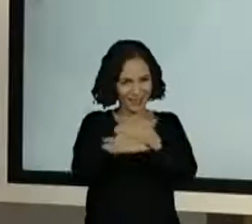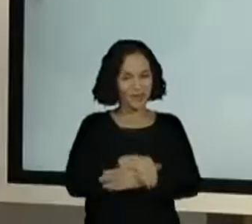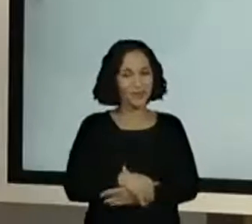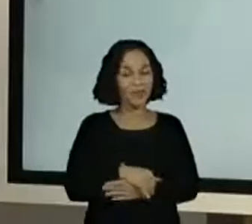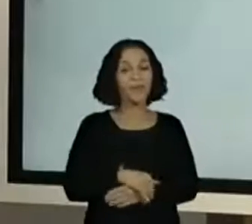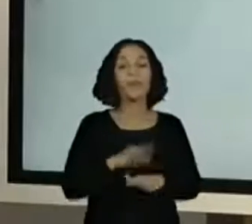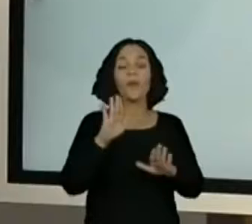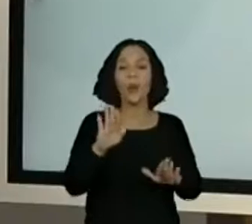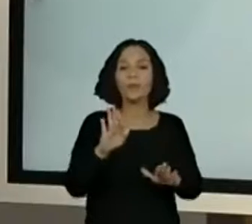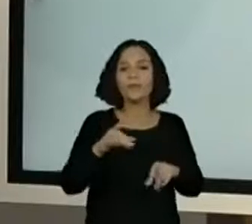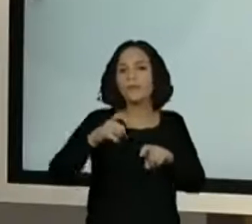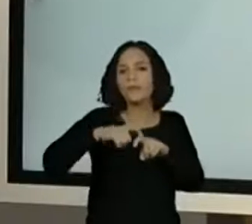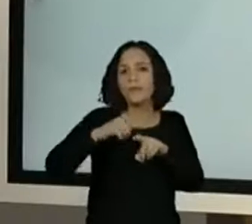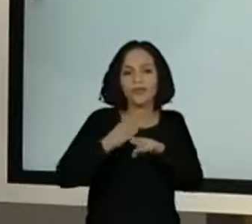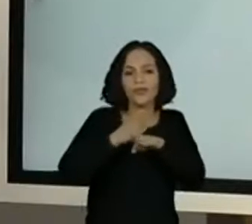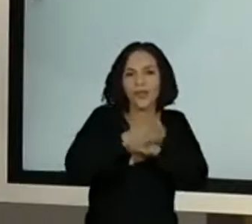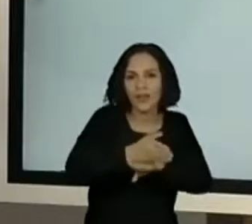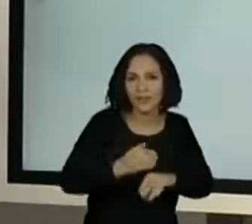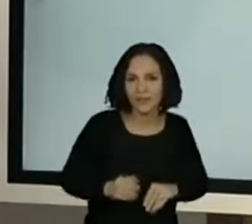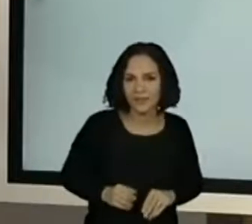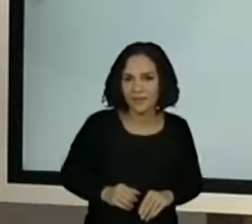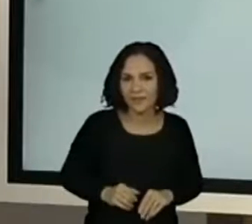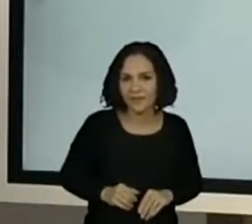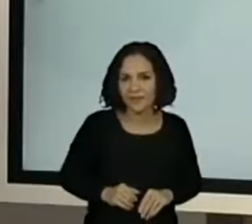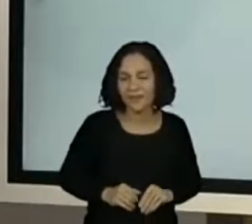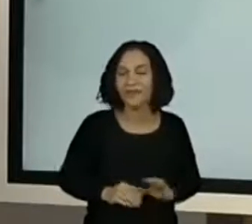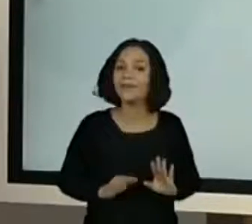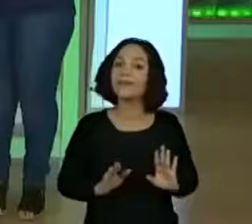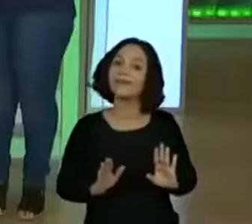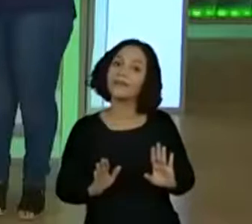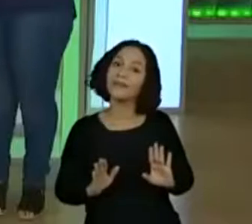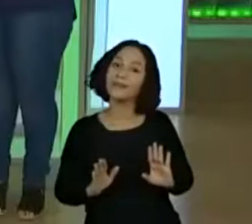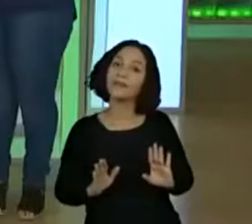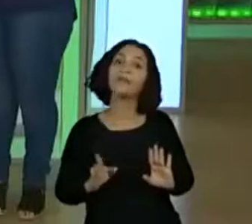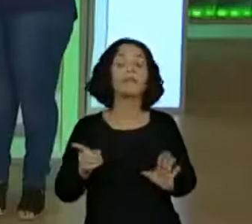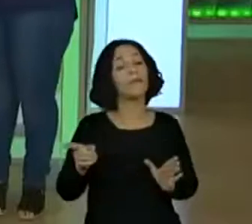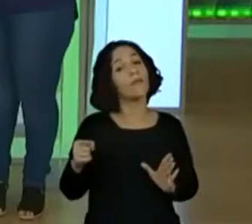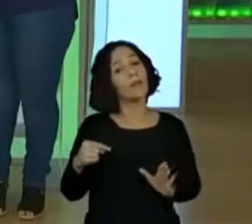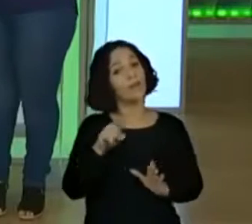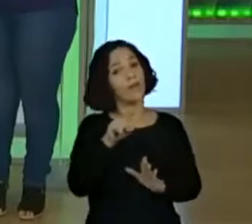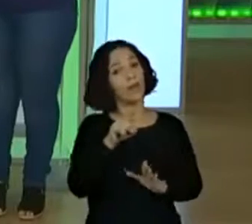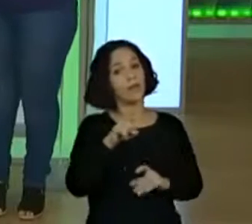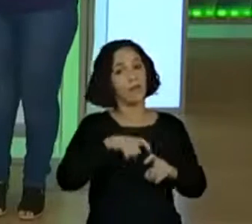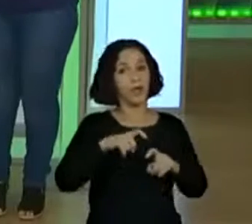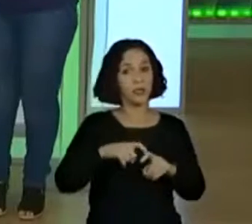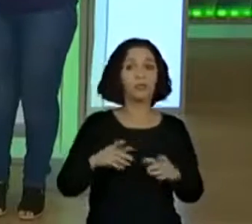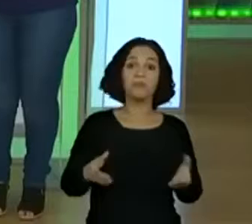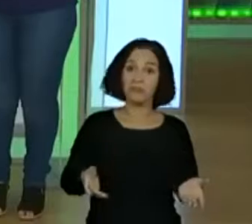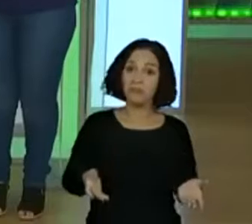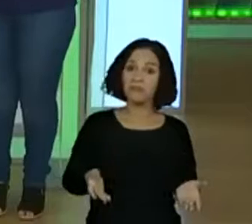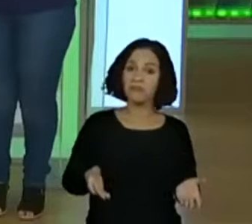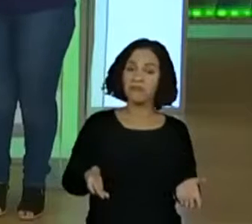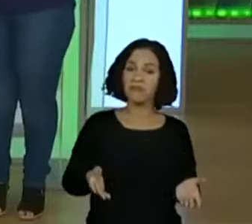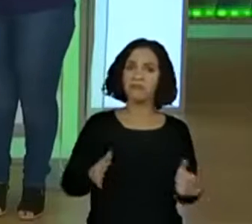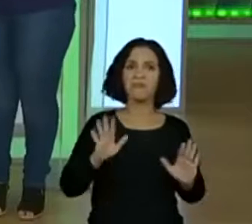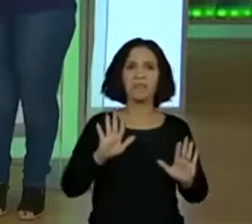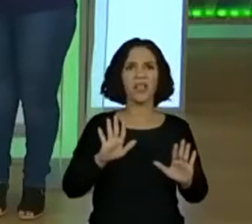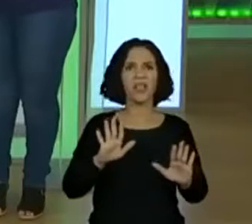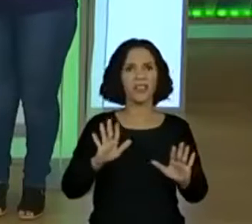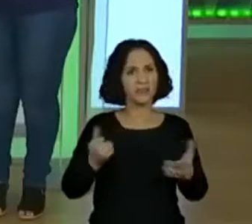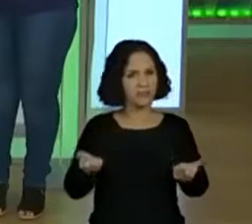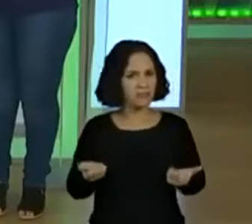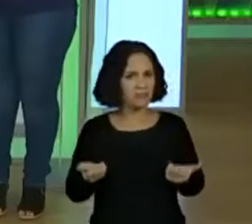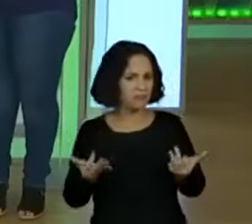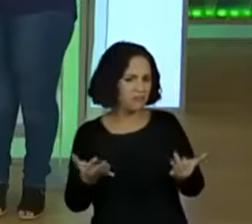consulta médica. Professora Viviane, bichinho ela de jardim. Ela vai ao médico. Bichinho de jardim? Ah, vai. Se ela vai numa